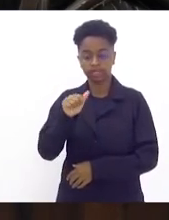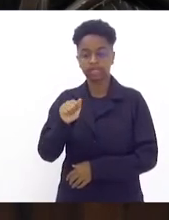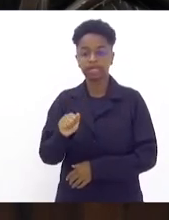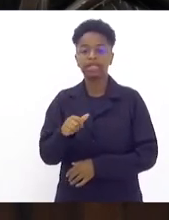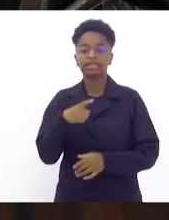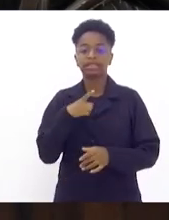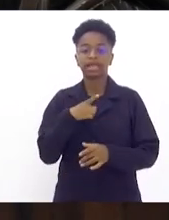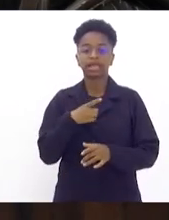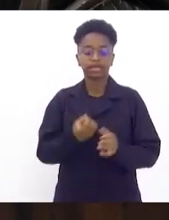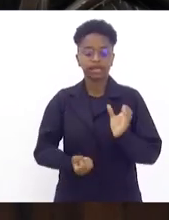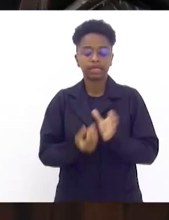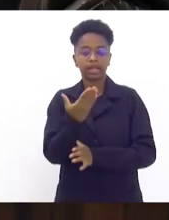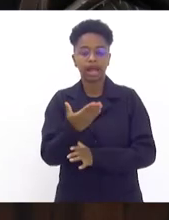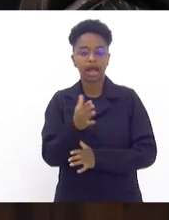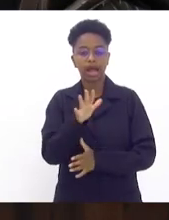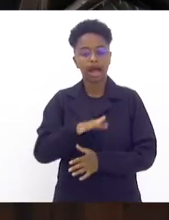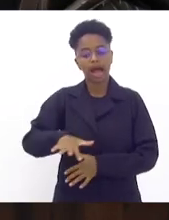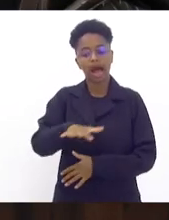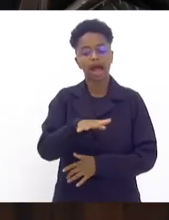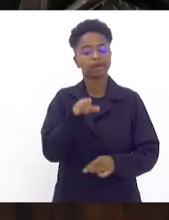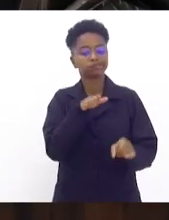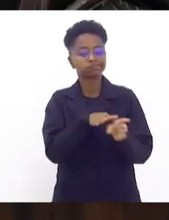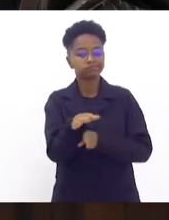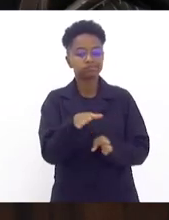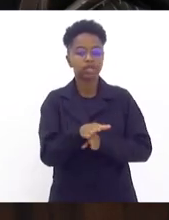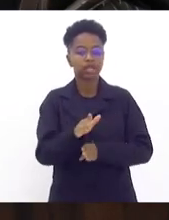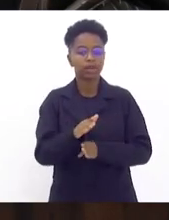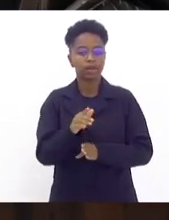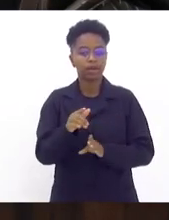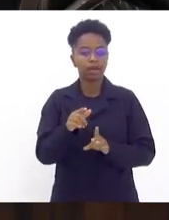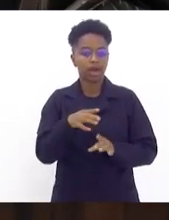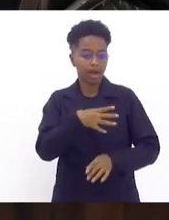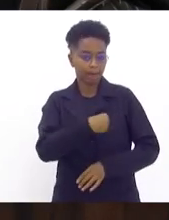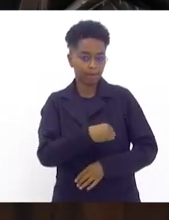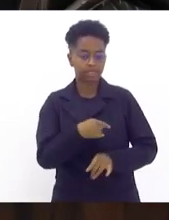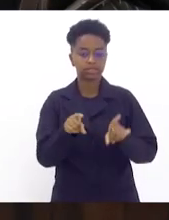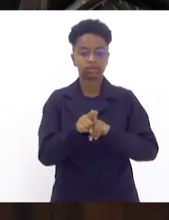ambulatório de amamentação, orientação gestante na rede pública,